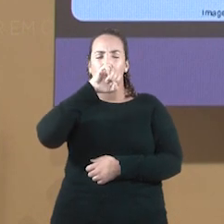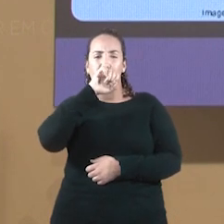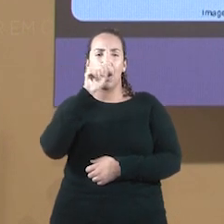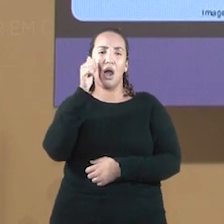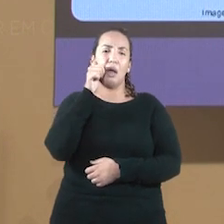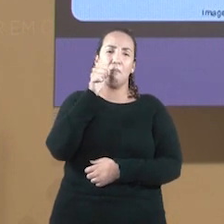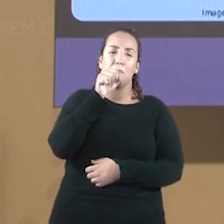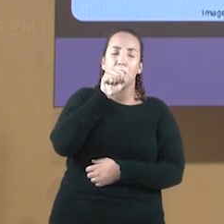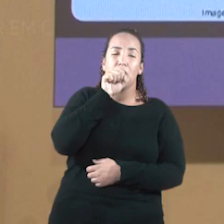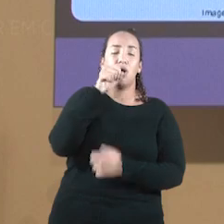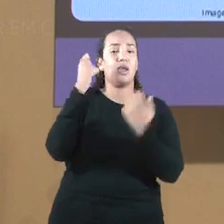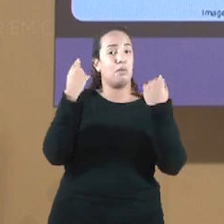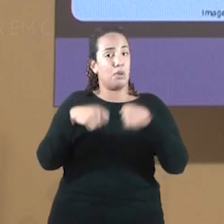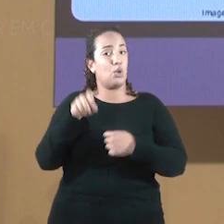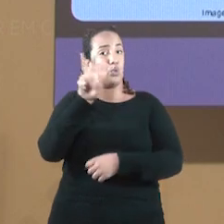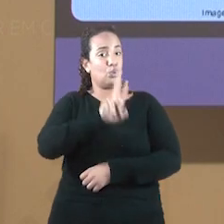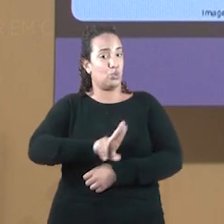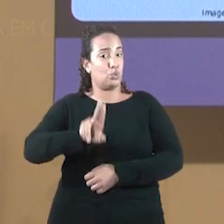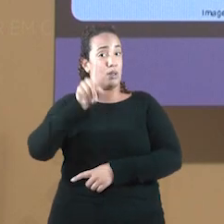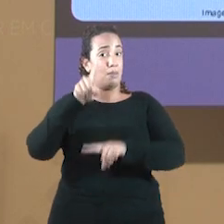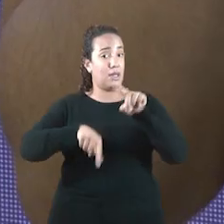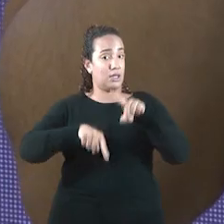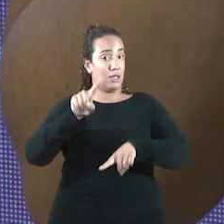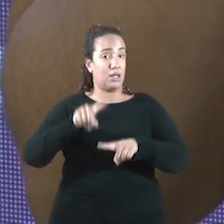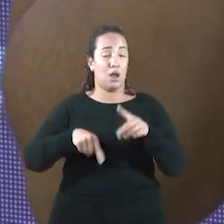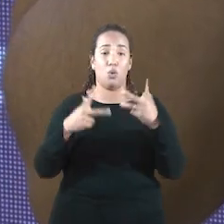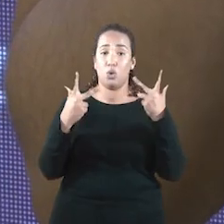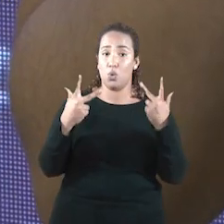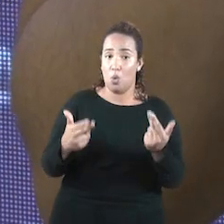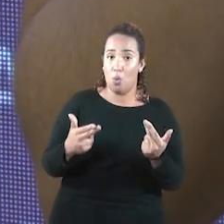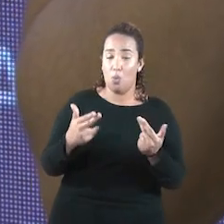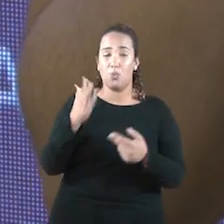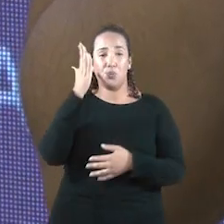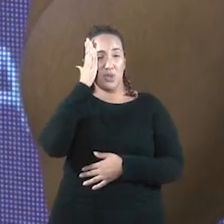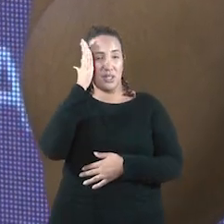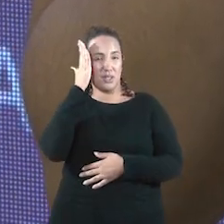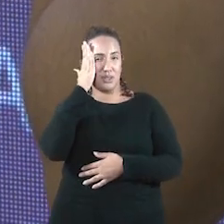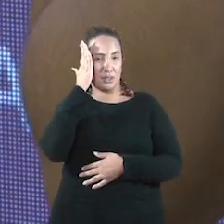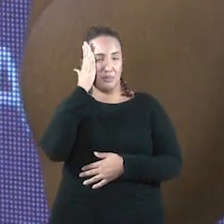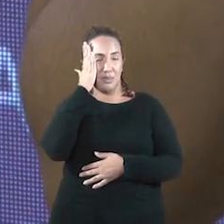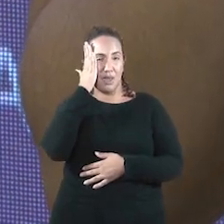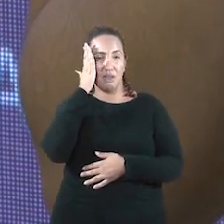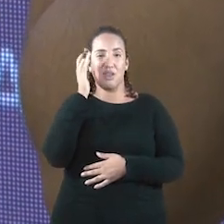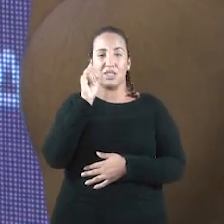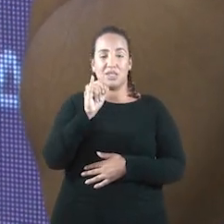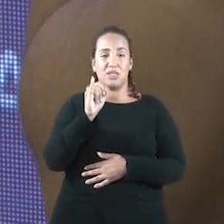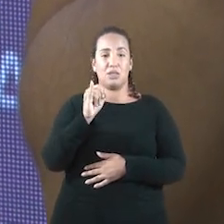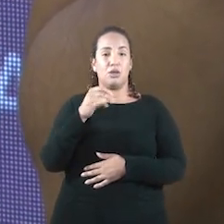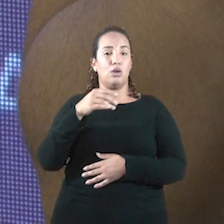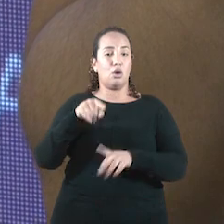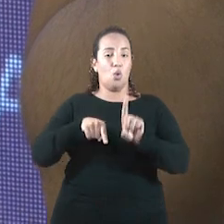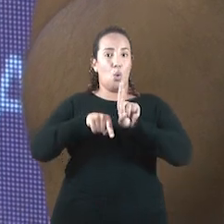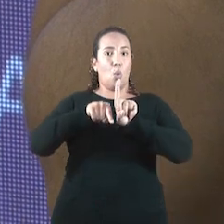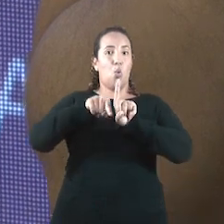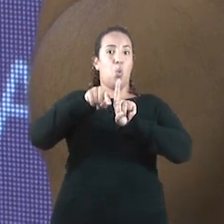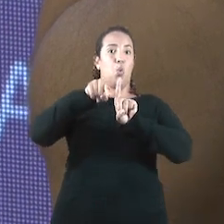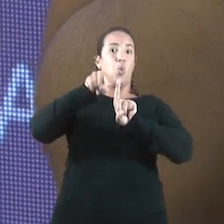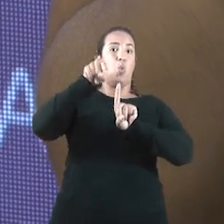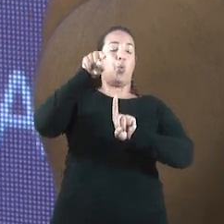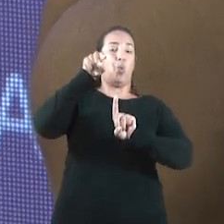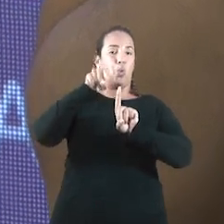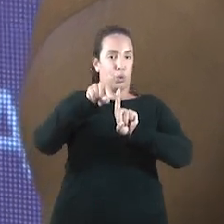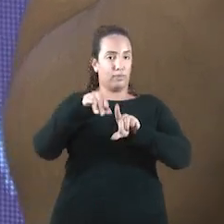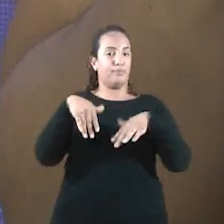um instrumento parecido com esse para saber se você estava com a temperatura acima do normal?